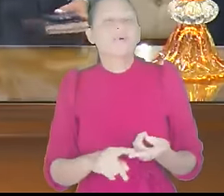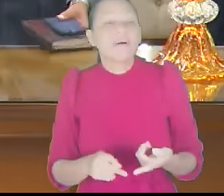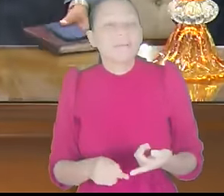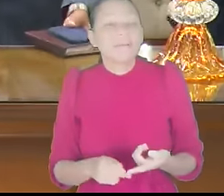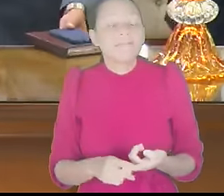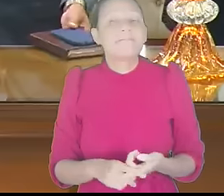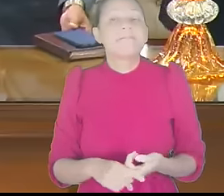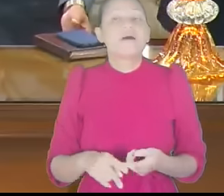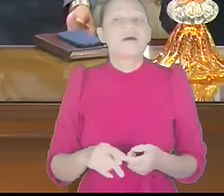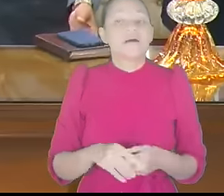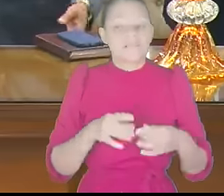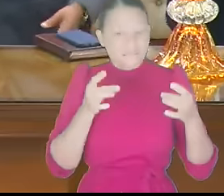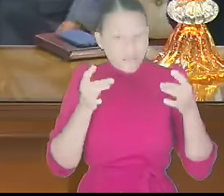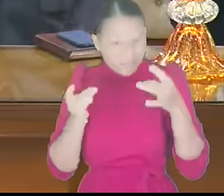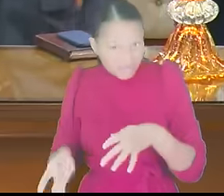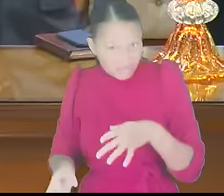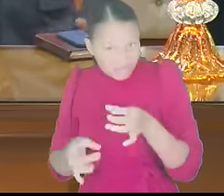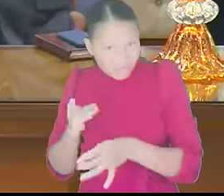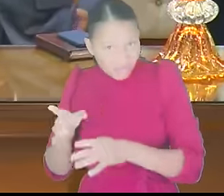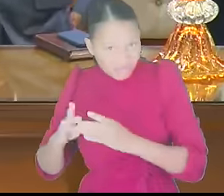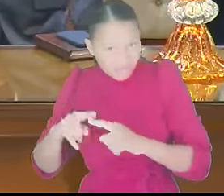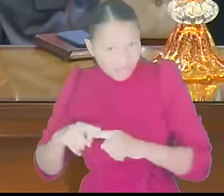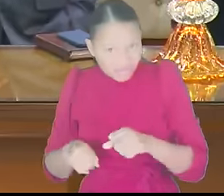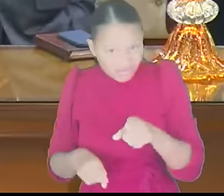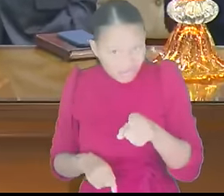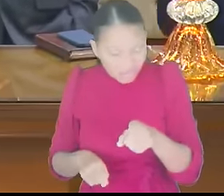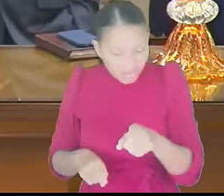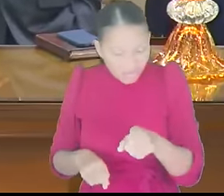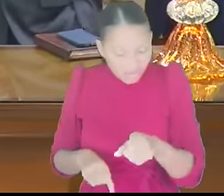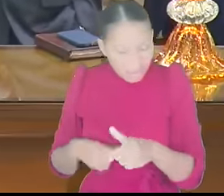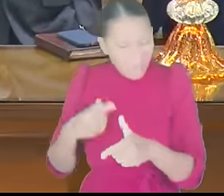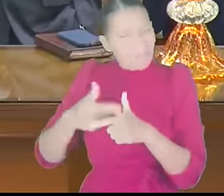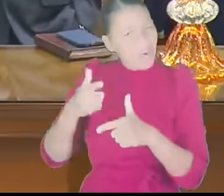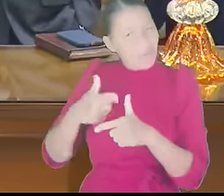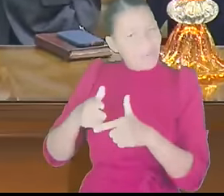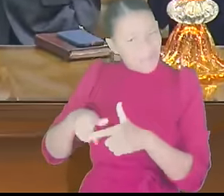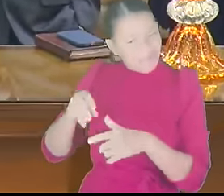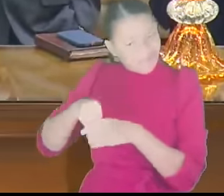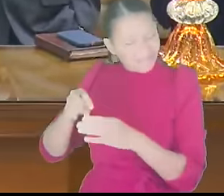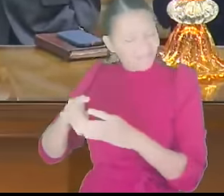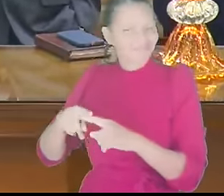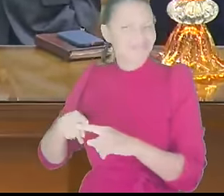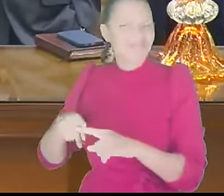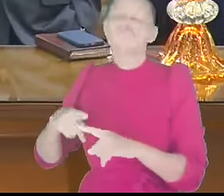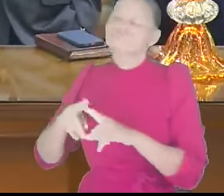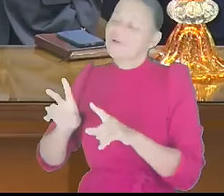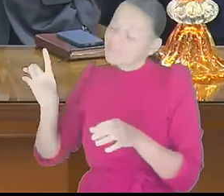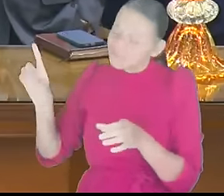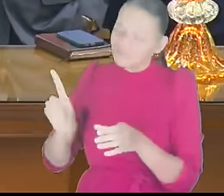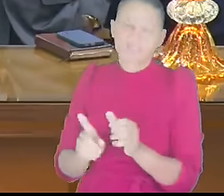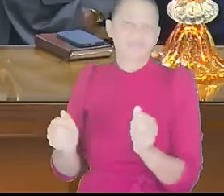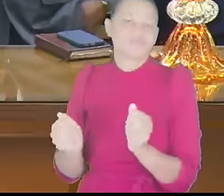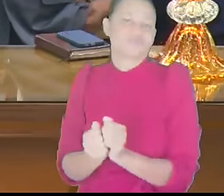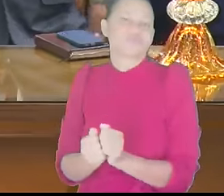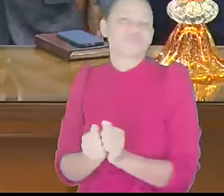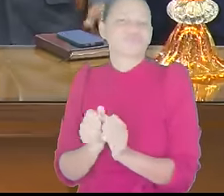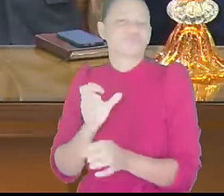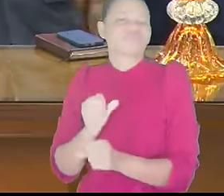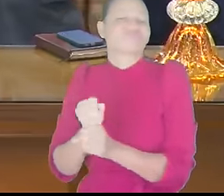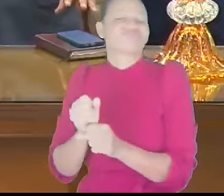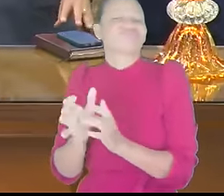sair do meio dos castiçais? Mas não tem problema nos castiçais? Mas Jesus anda assim mesmo e você fica com Jesus.